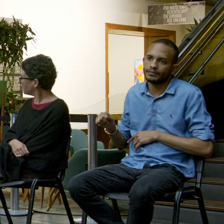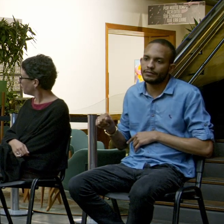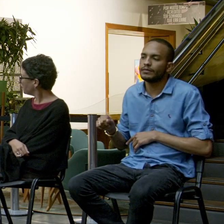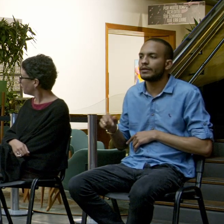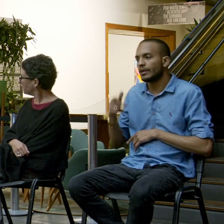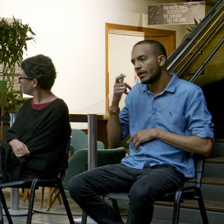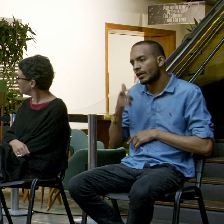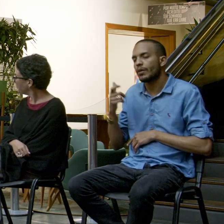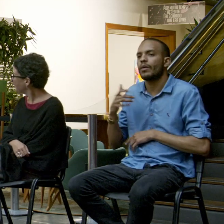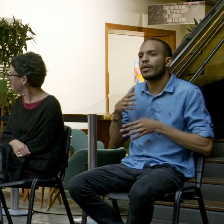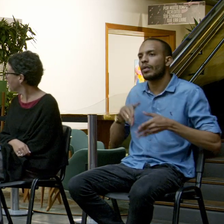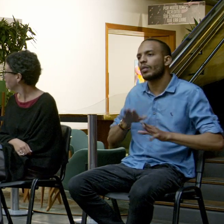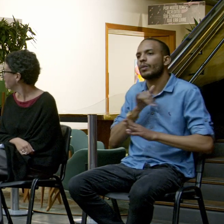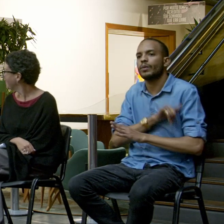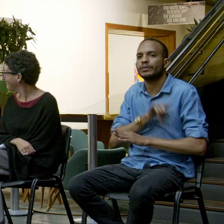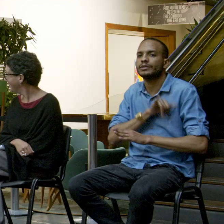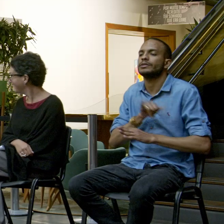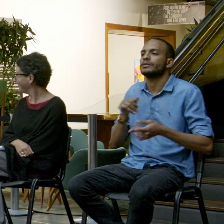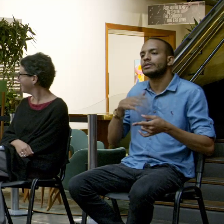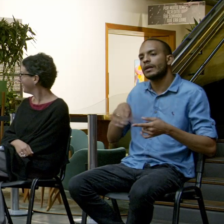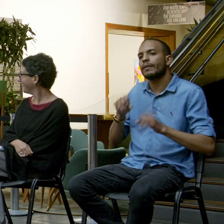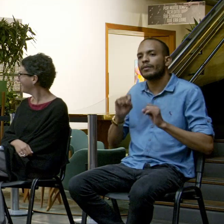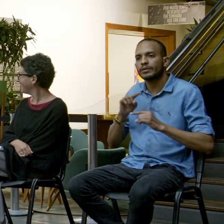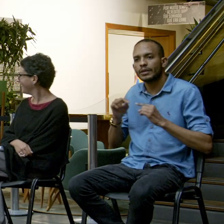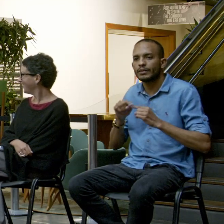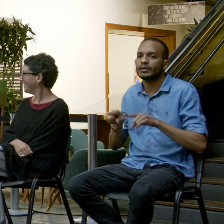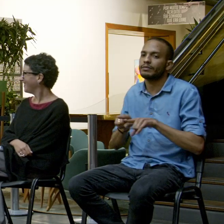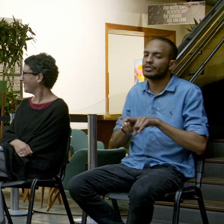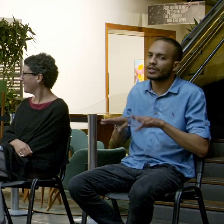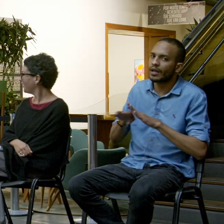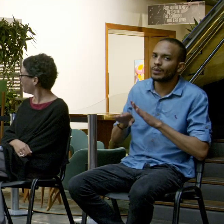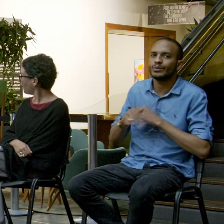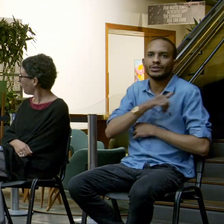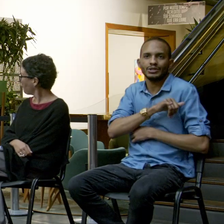Como carioca, eu espero que essa exposição possa itinerar e que possa ir para o Rio.